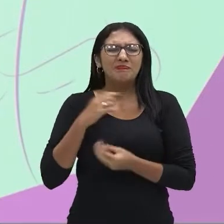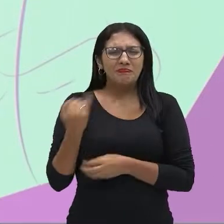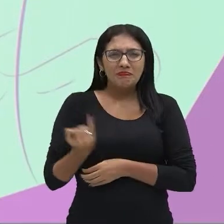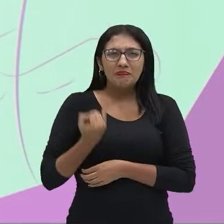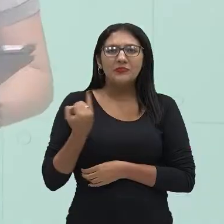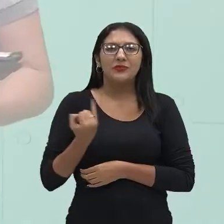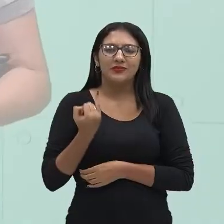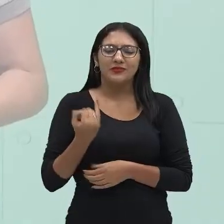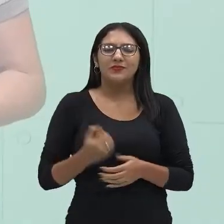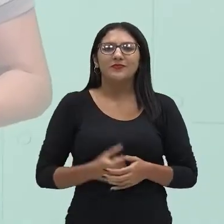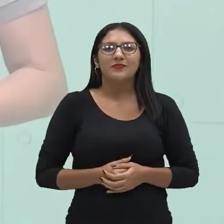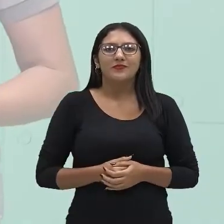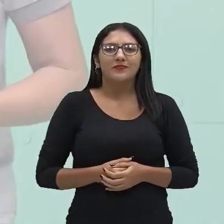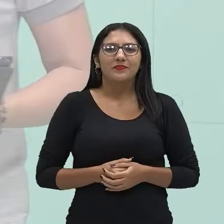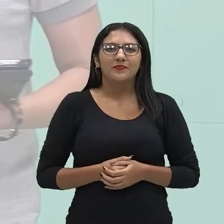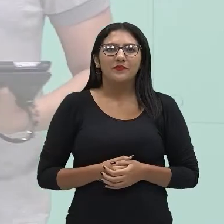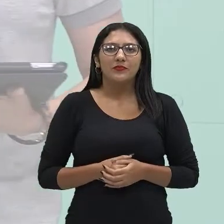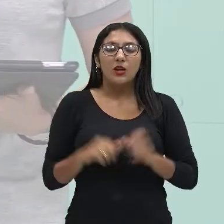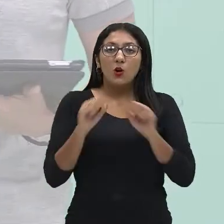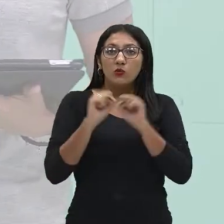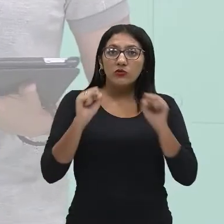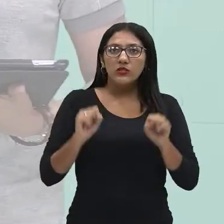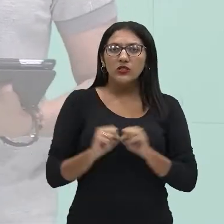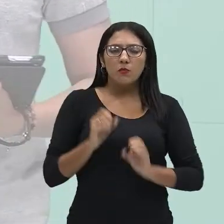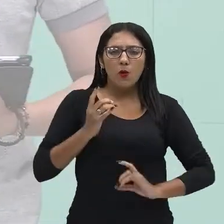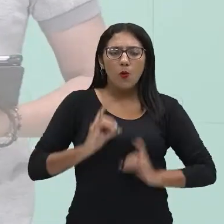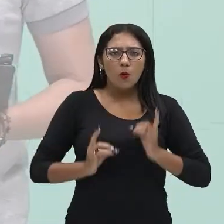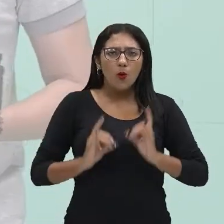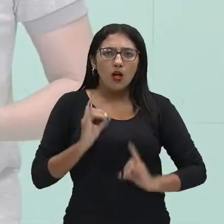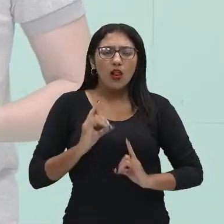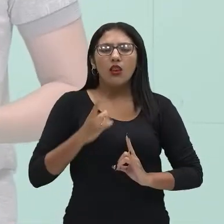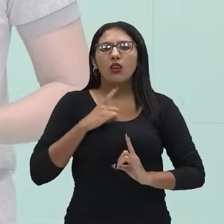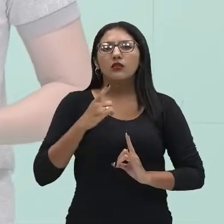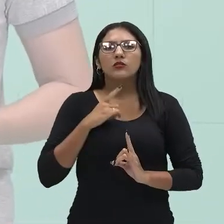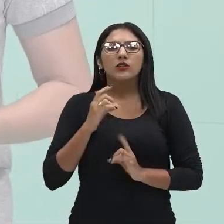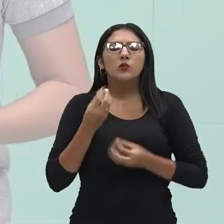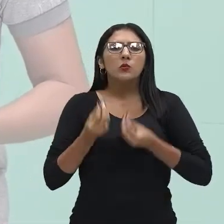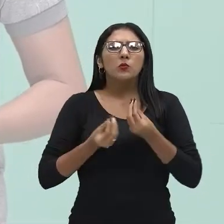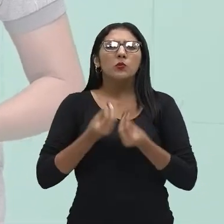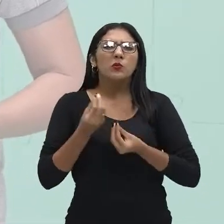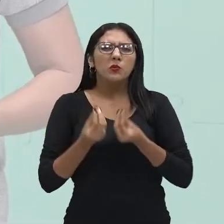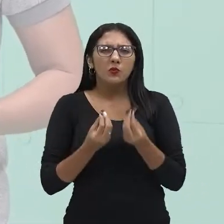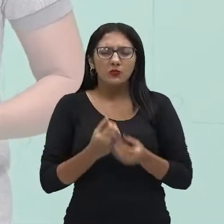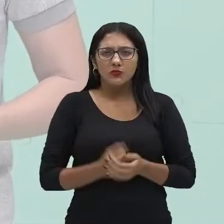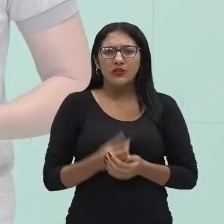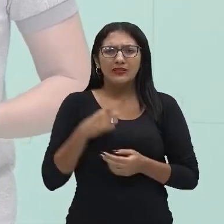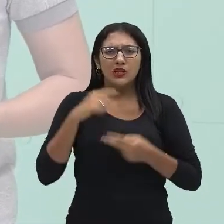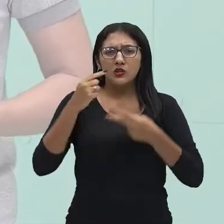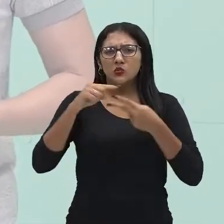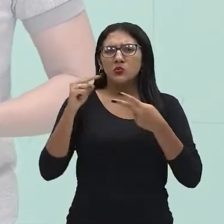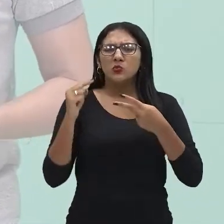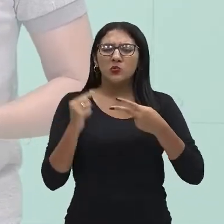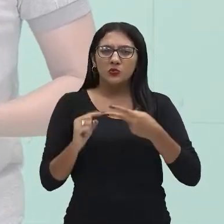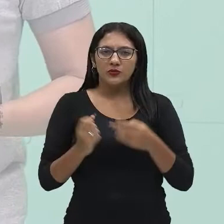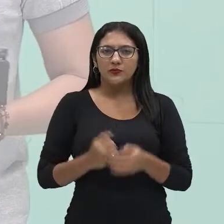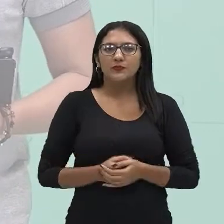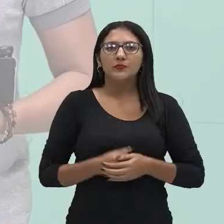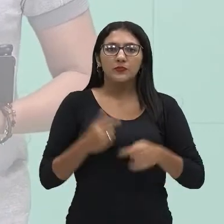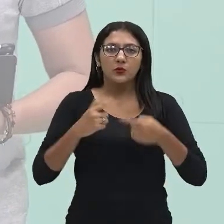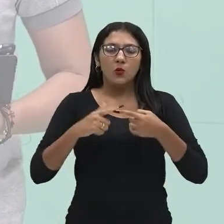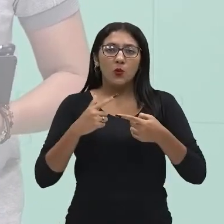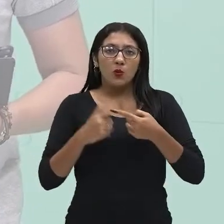importante. O sistema endócrino é formado basicamente por duas partes, formada